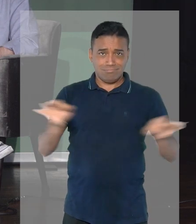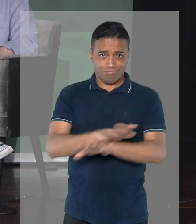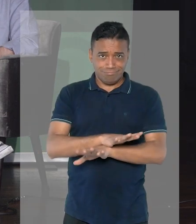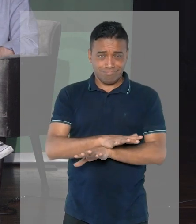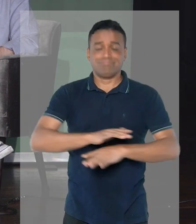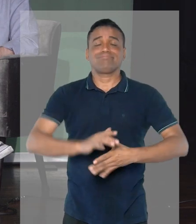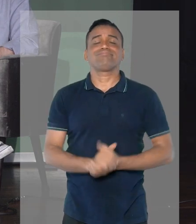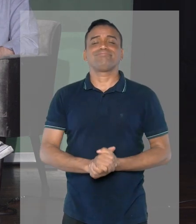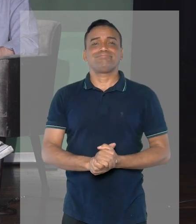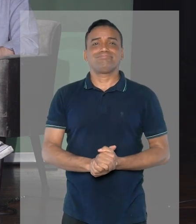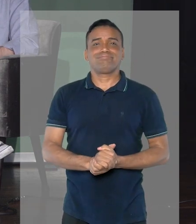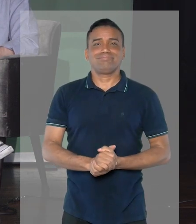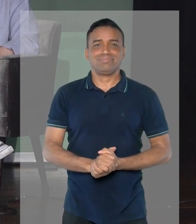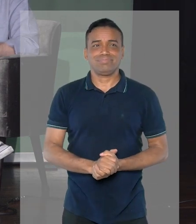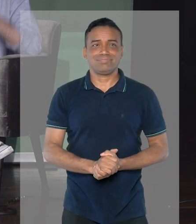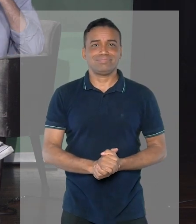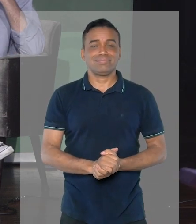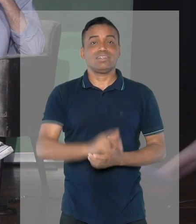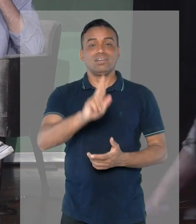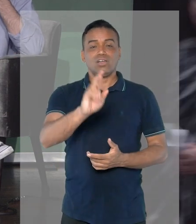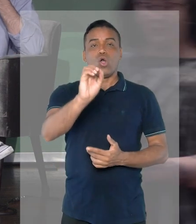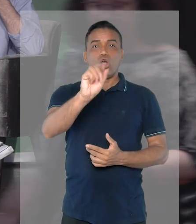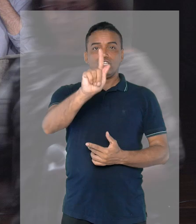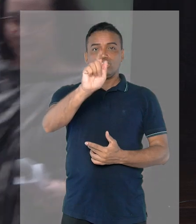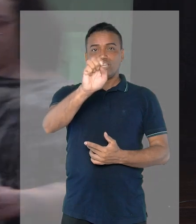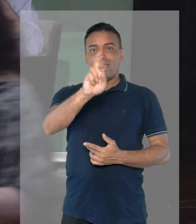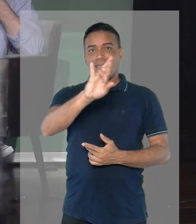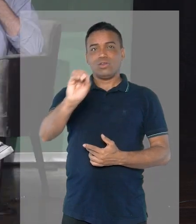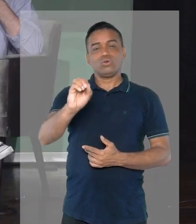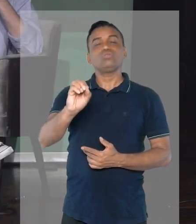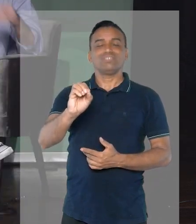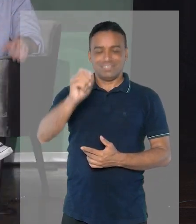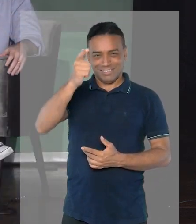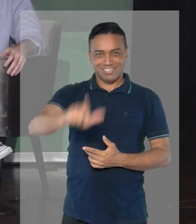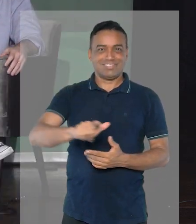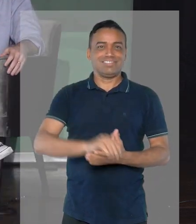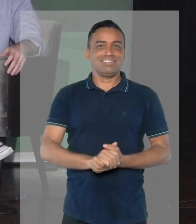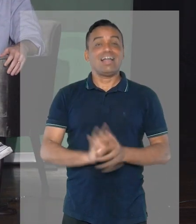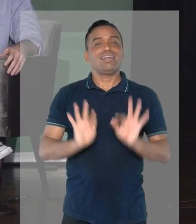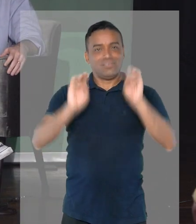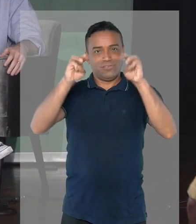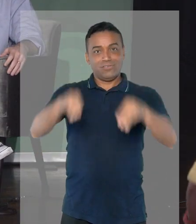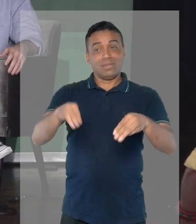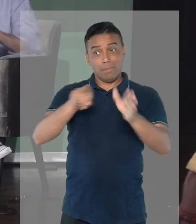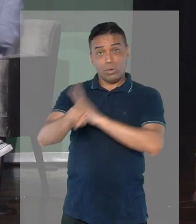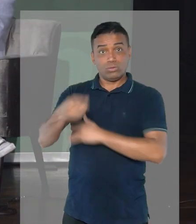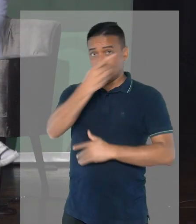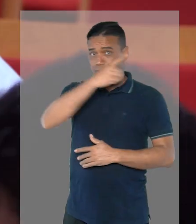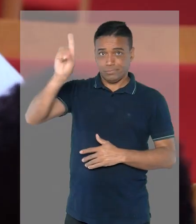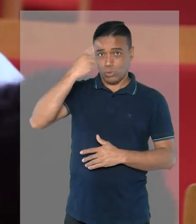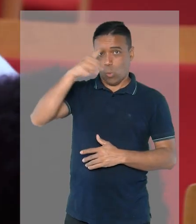finalizar? Vamos ali no Rogério novamente. E aí a gente encerra com essa